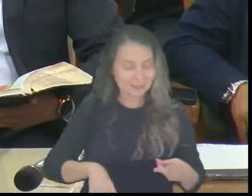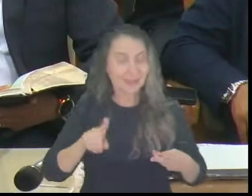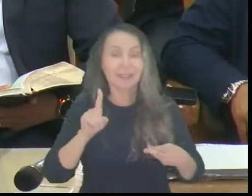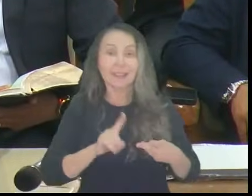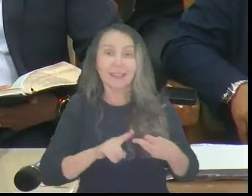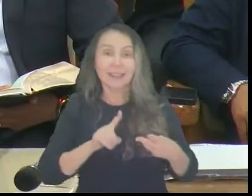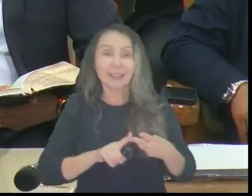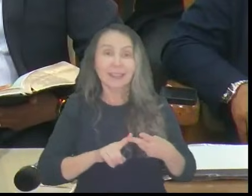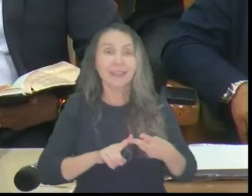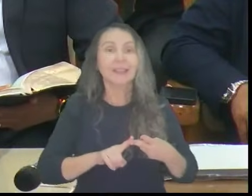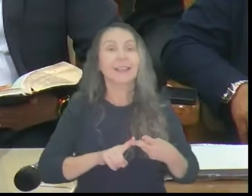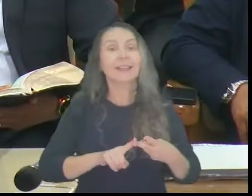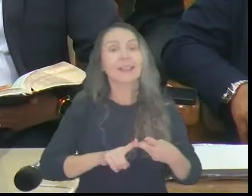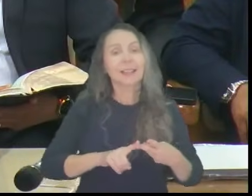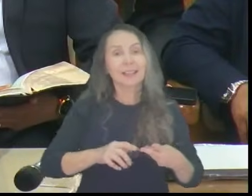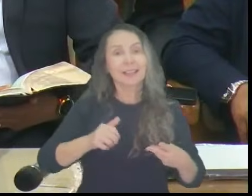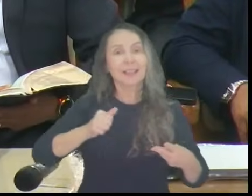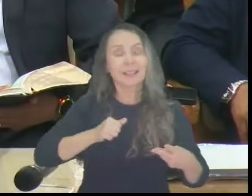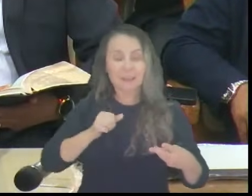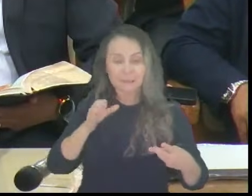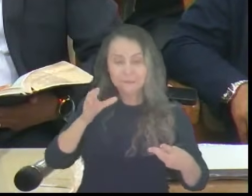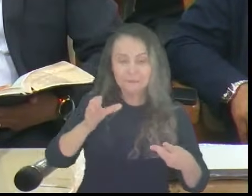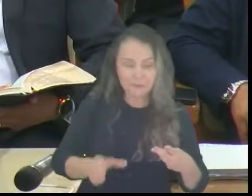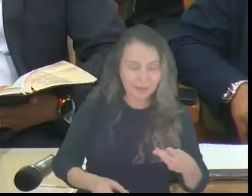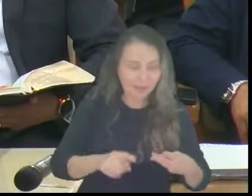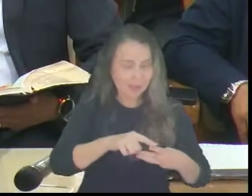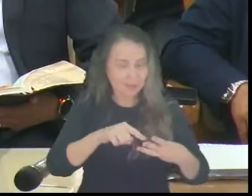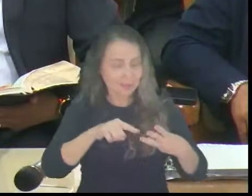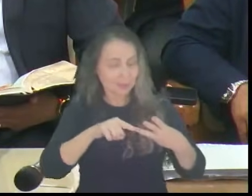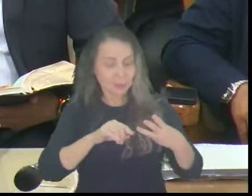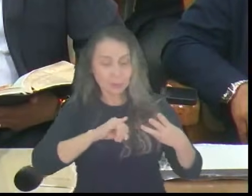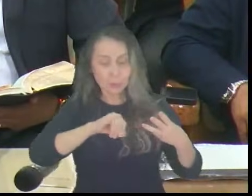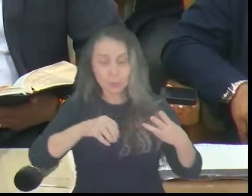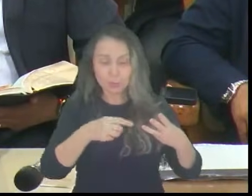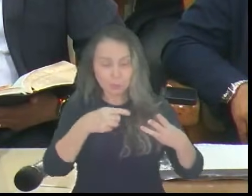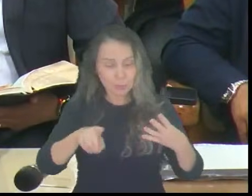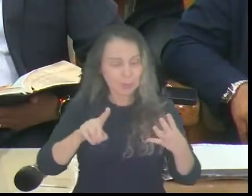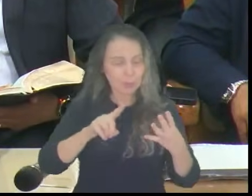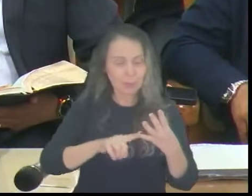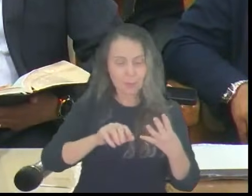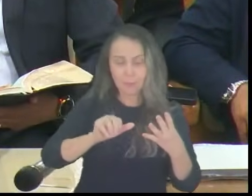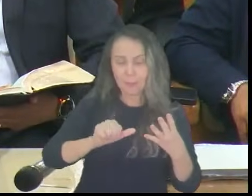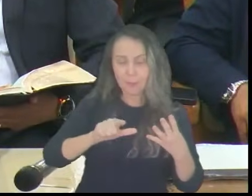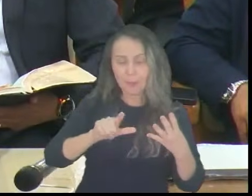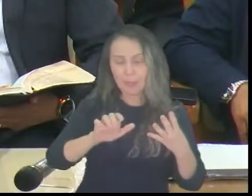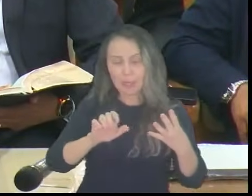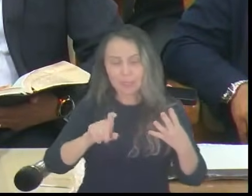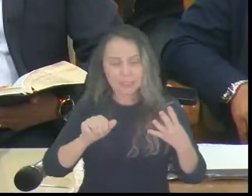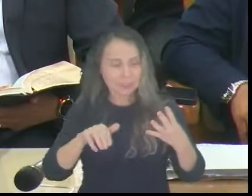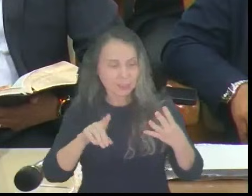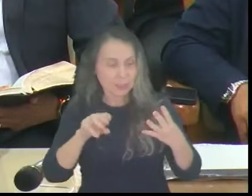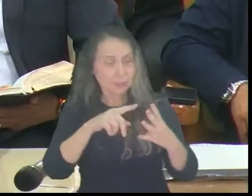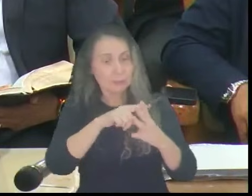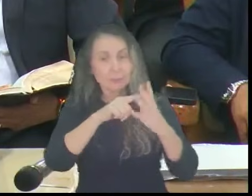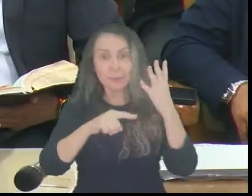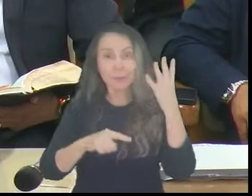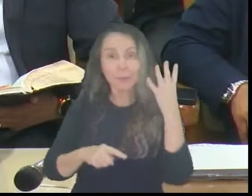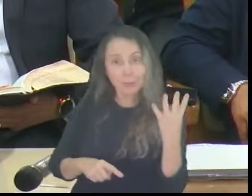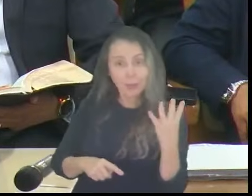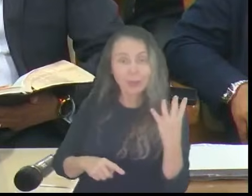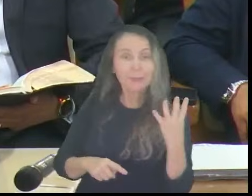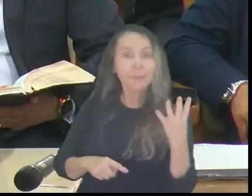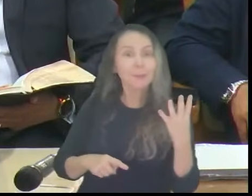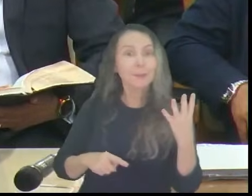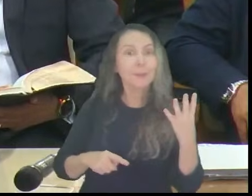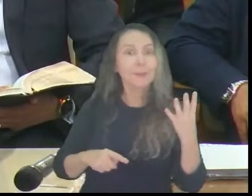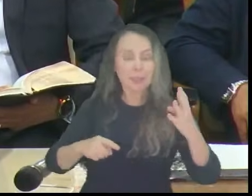de Roma. João era aliado de Roma. Alexandre era aliado de Roma. Mas crente cheio do